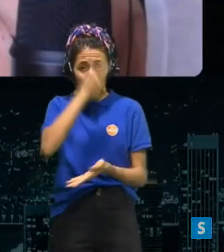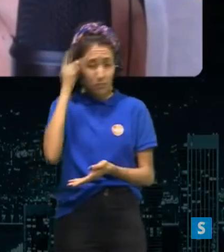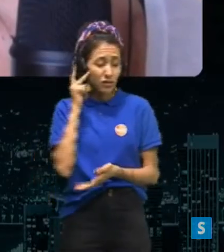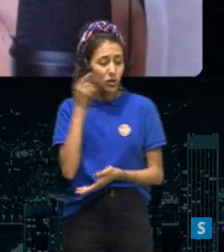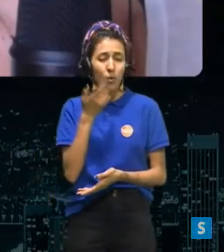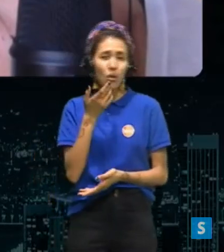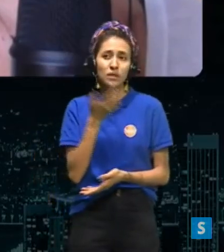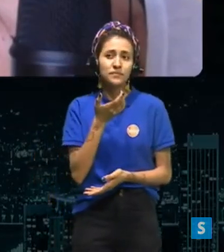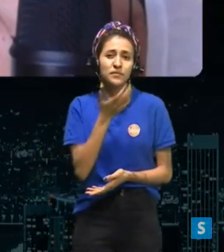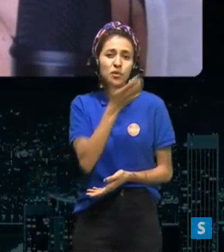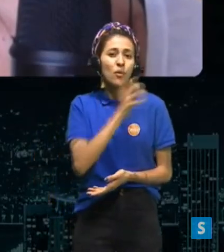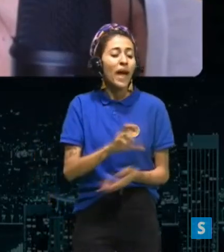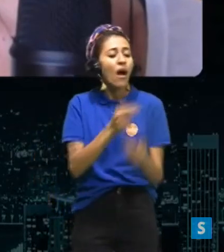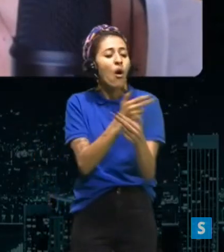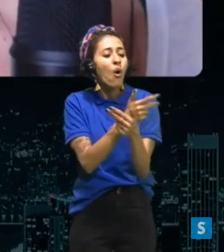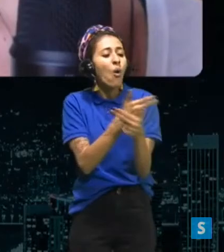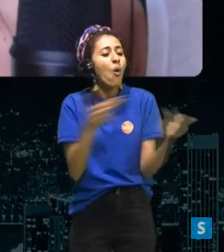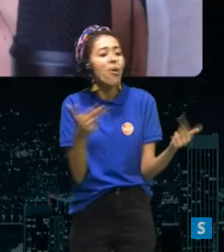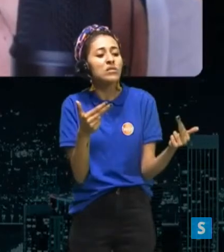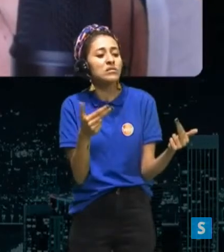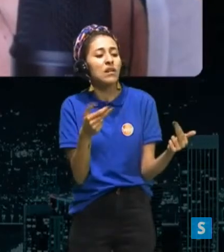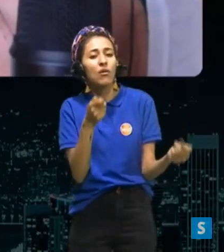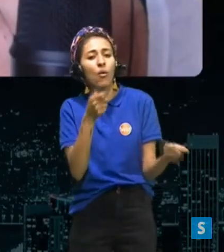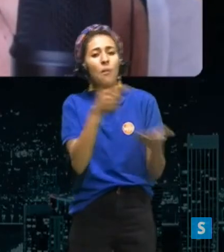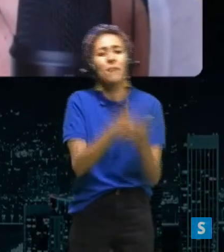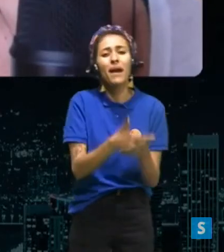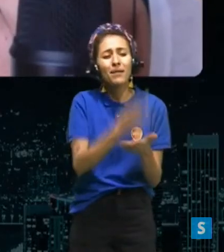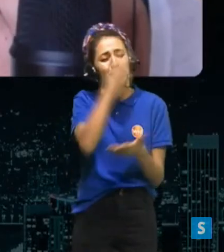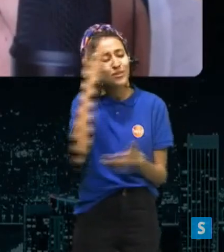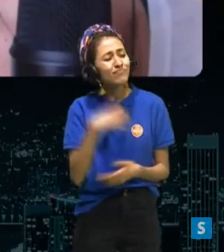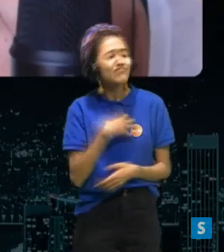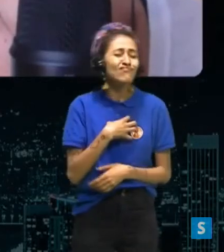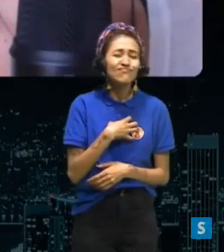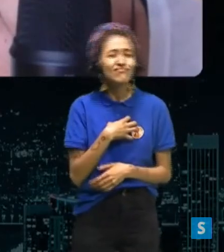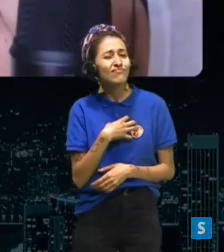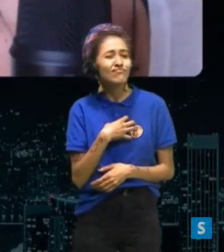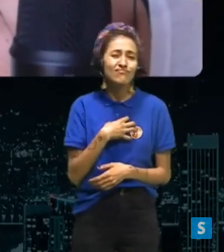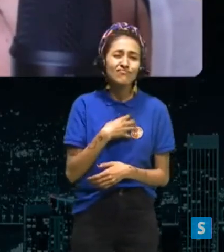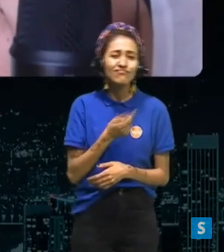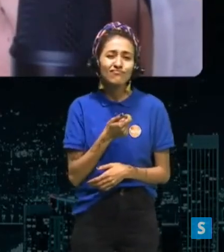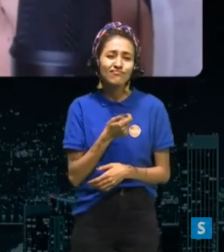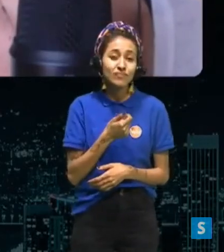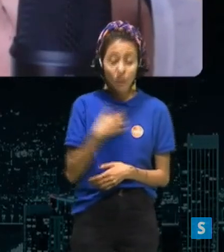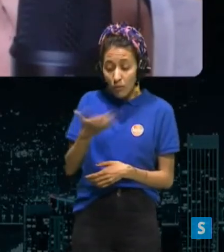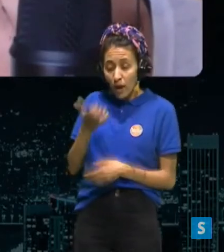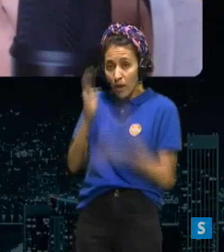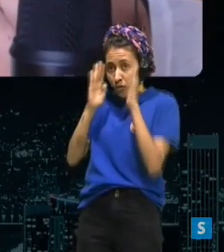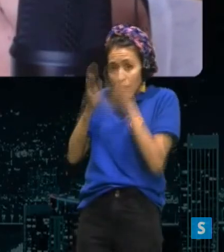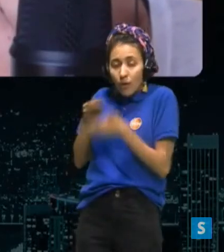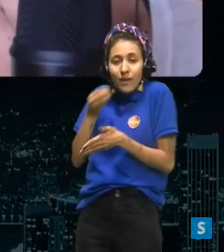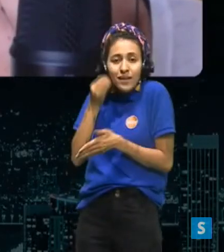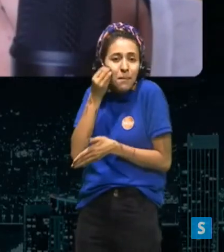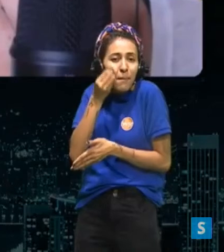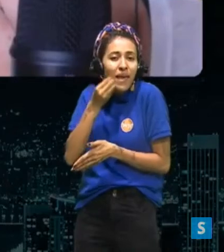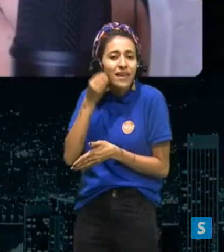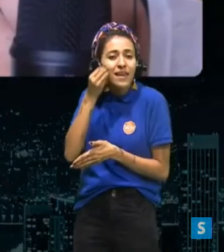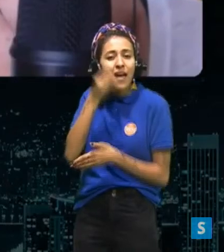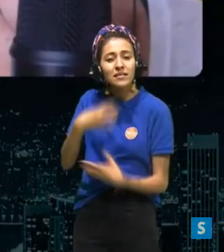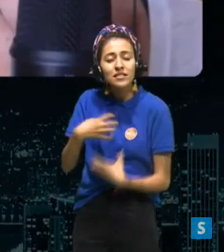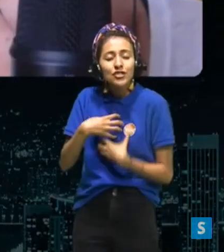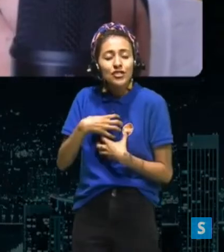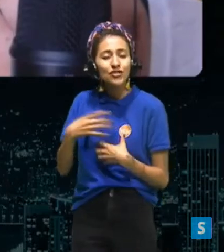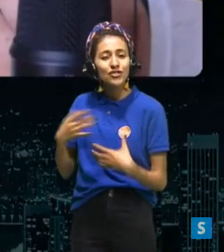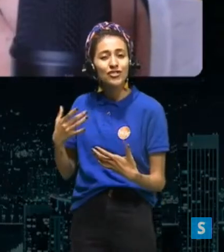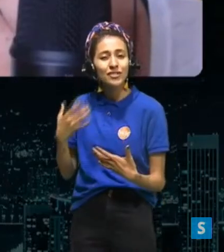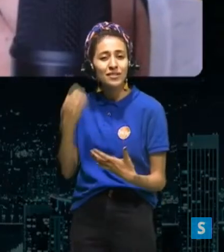interesse em comprar coisas como o meio de felicidade a gente está voltado para experiências para termos experiências